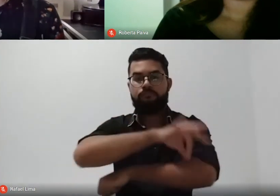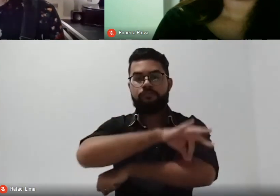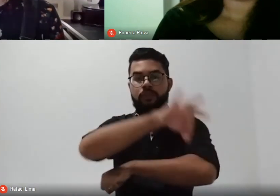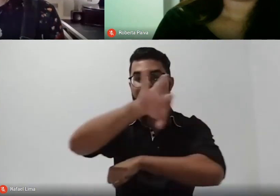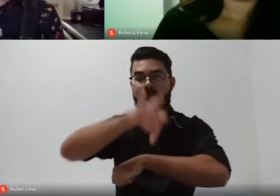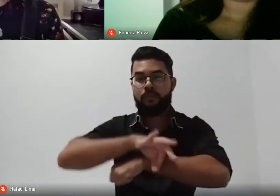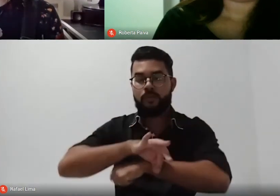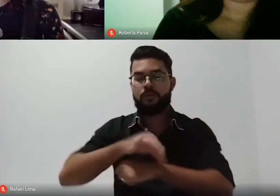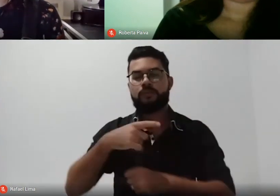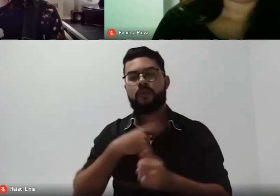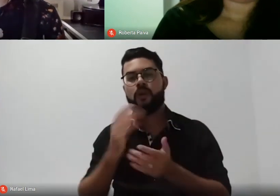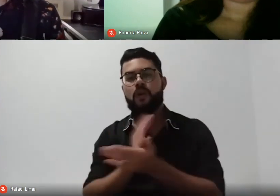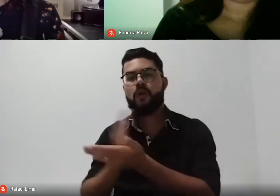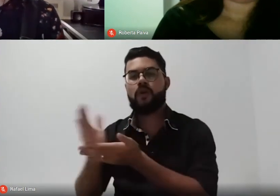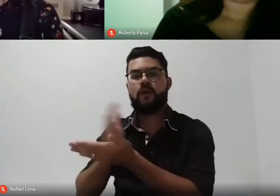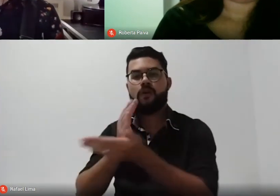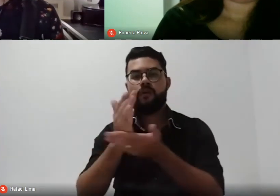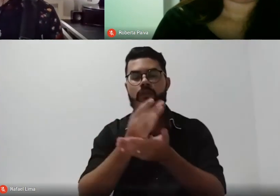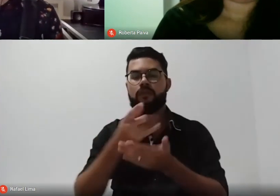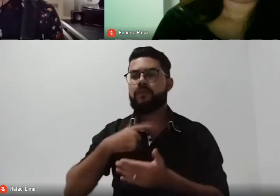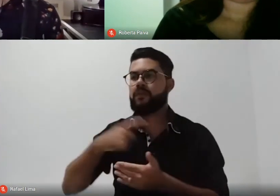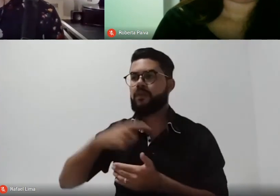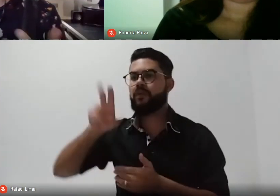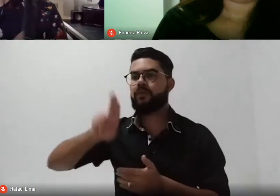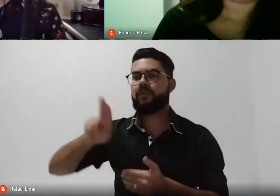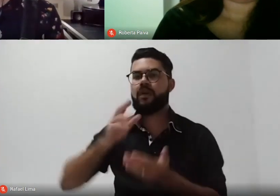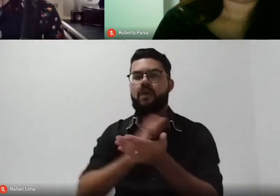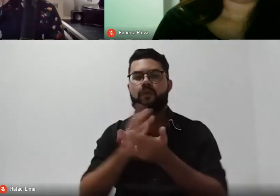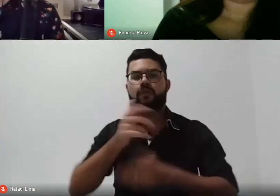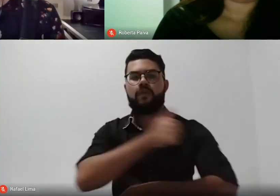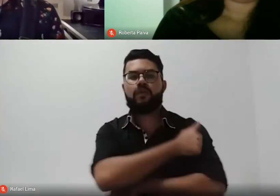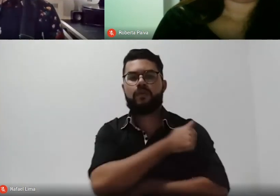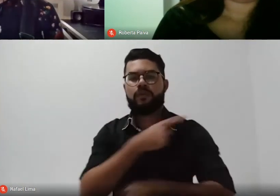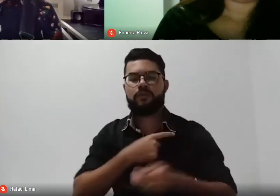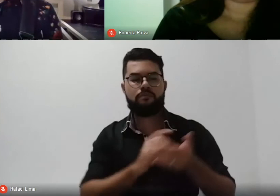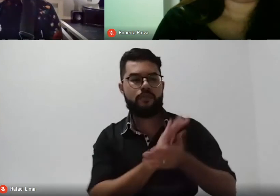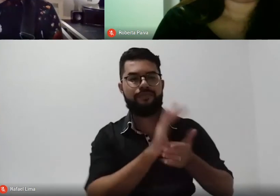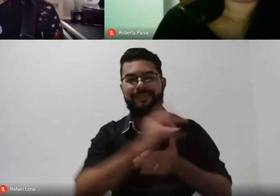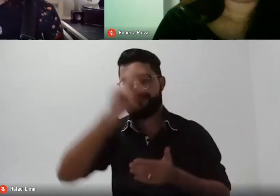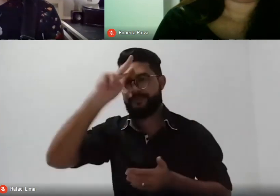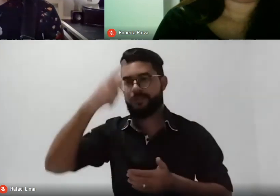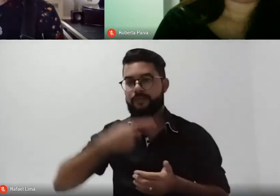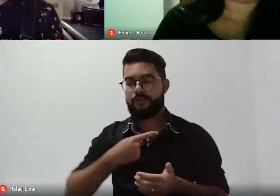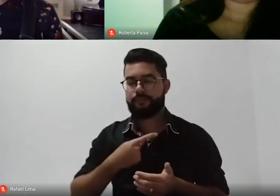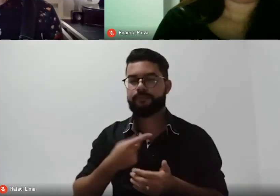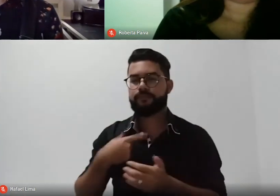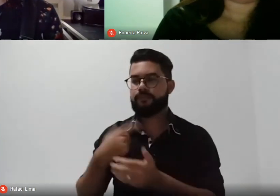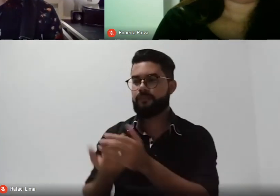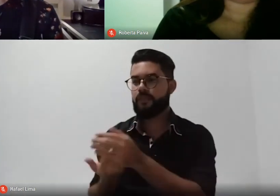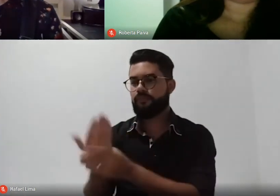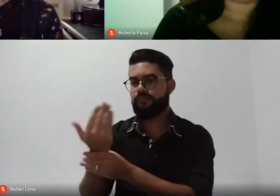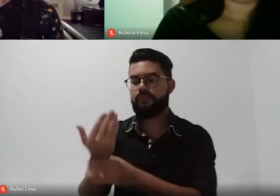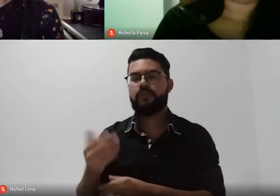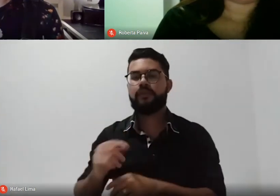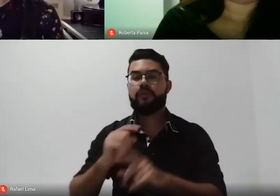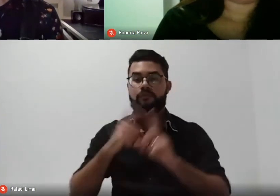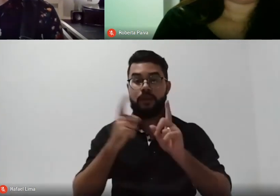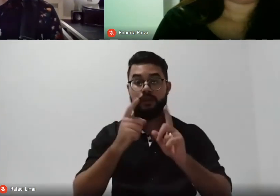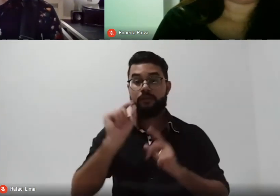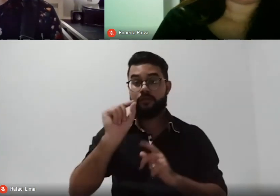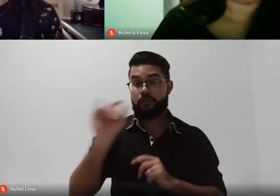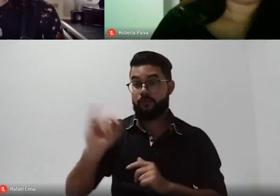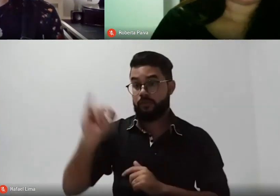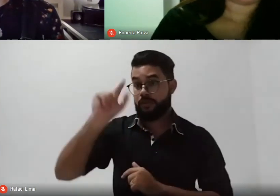situações, né, eu ainda peguei projeto de alunos e imprimi de forma particular com a minha impressora, mas a ideia é essa, é que o aluno também